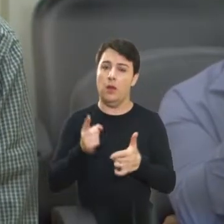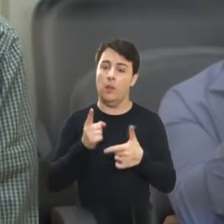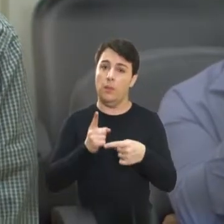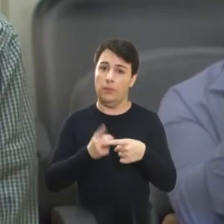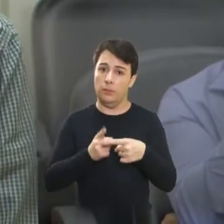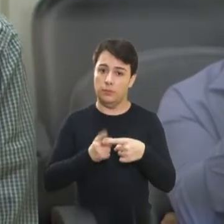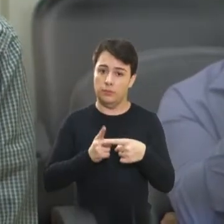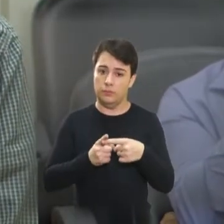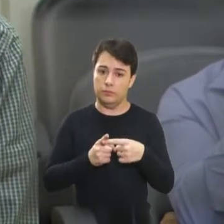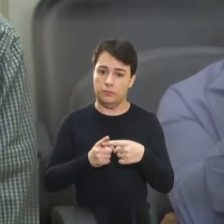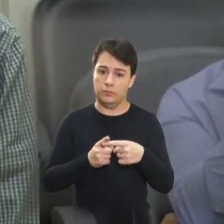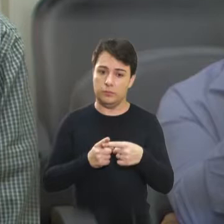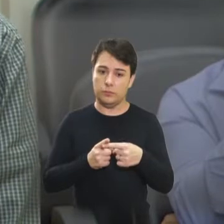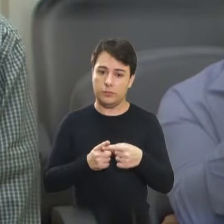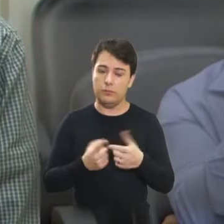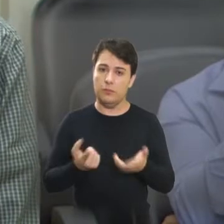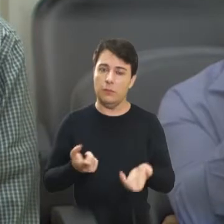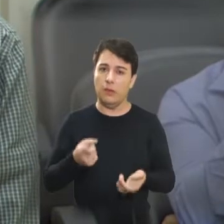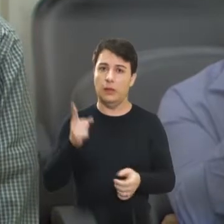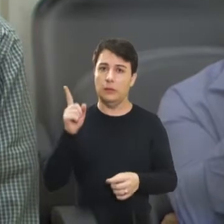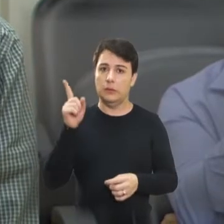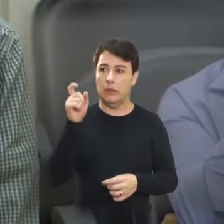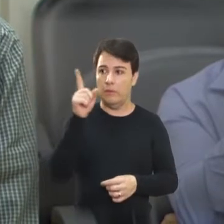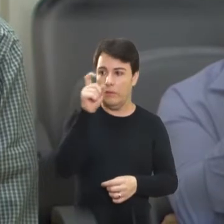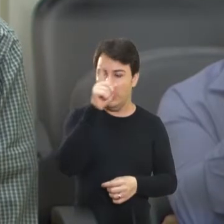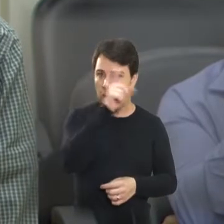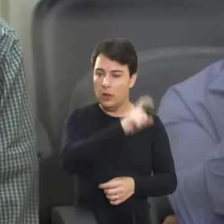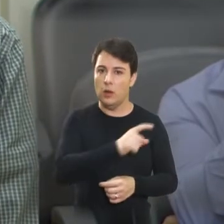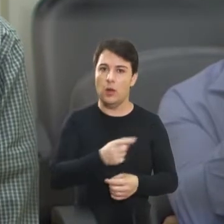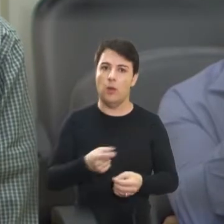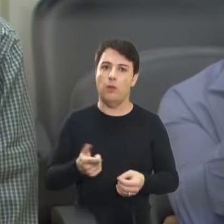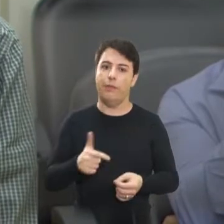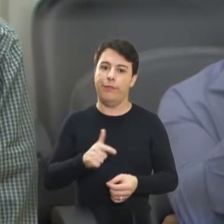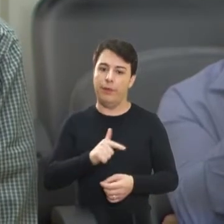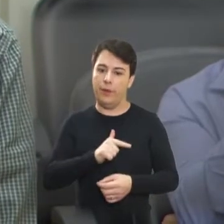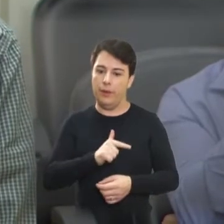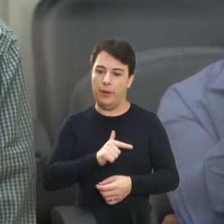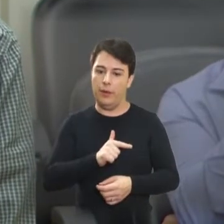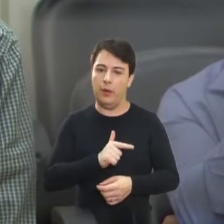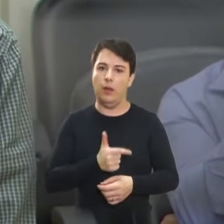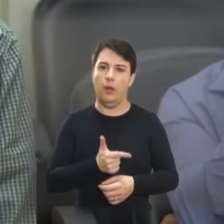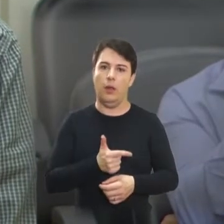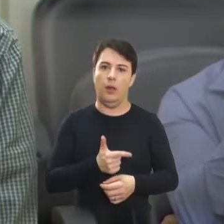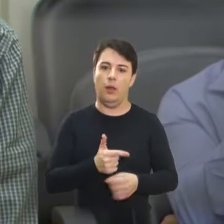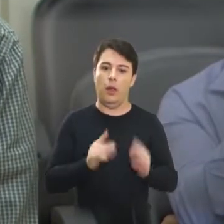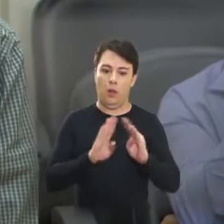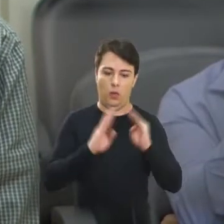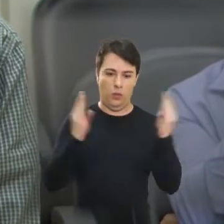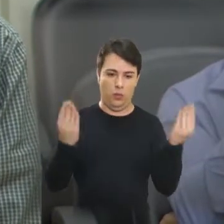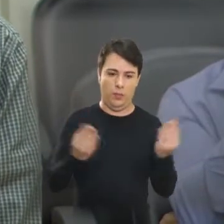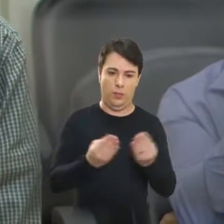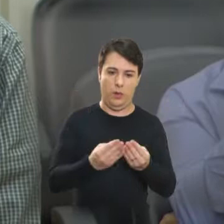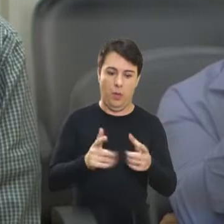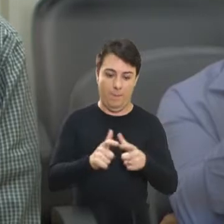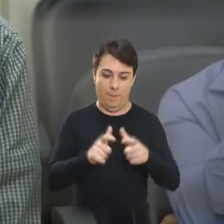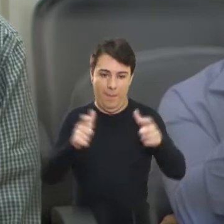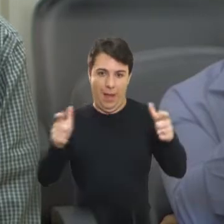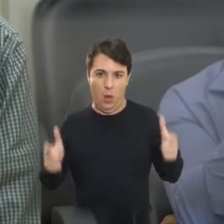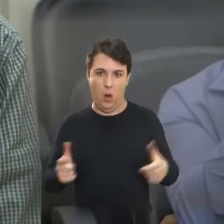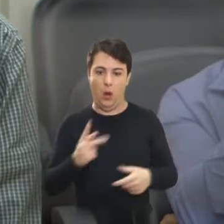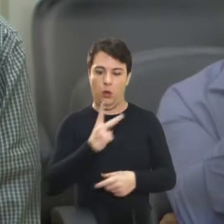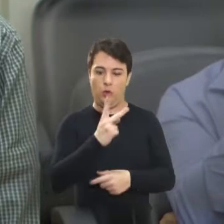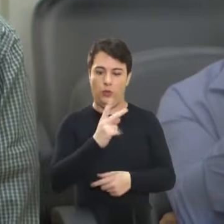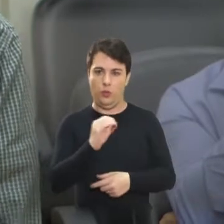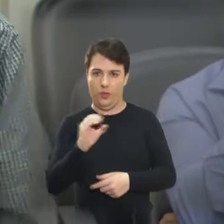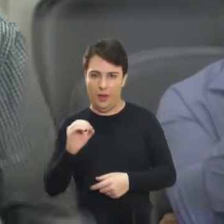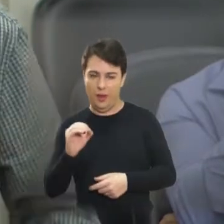que é difícil hoje você encontrar loteamentos maiores que 250 metros, 300